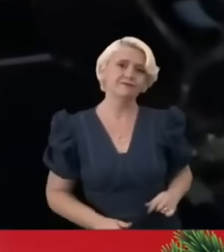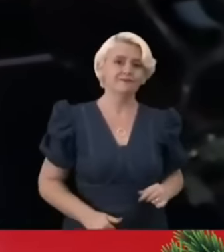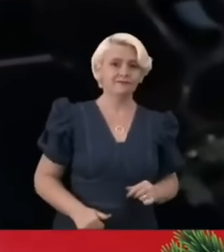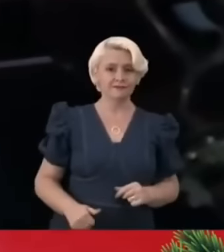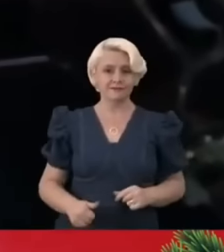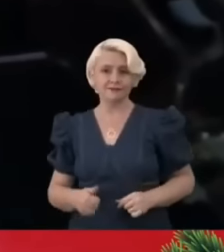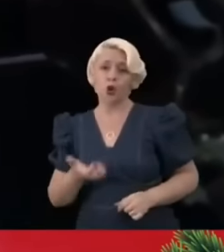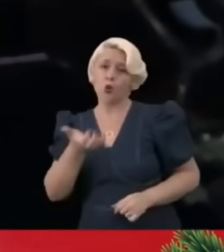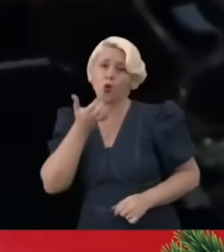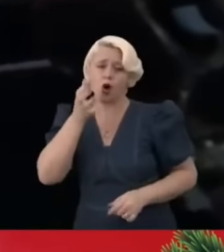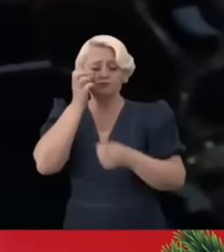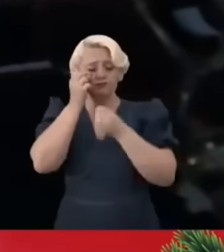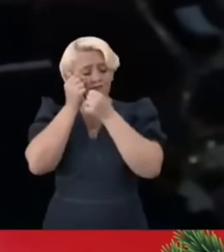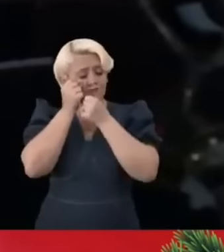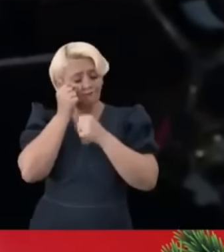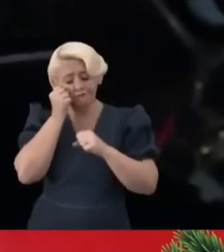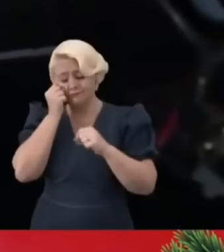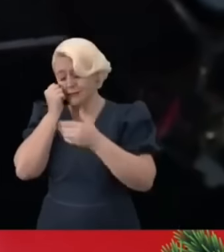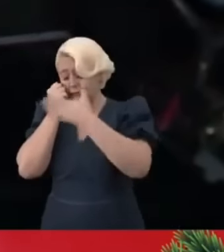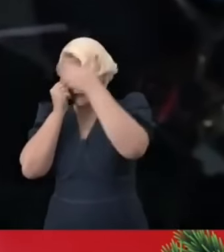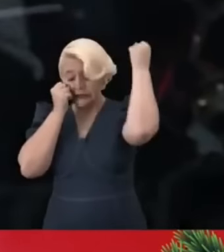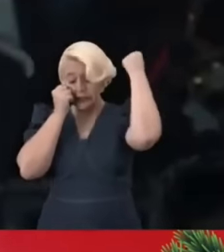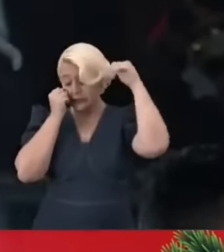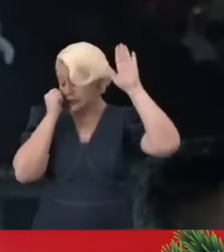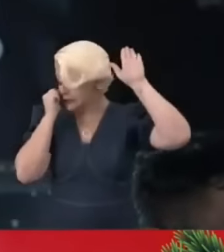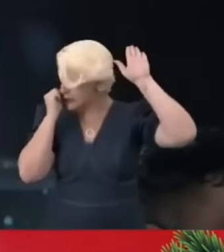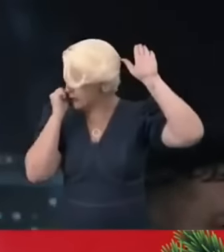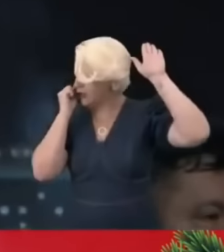Quero dormir para não ver